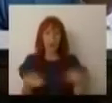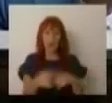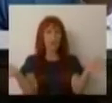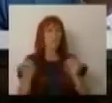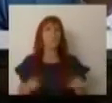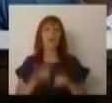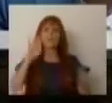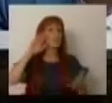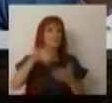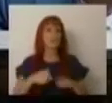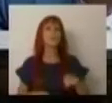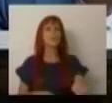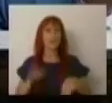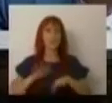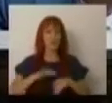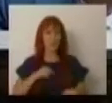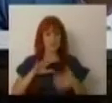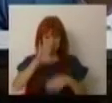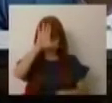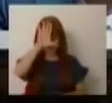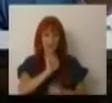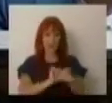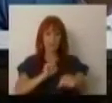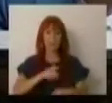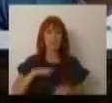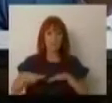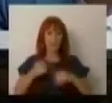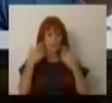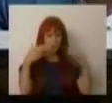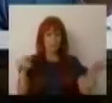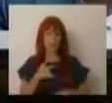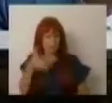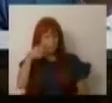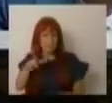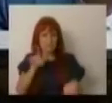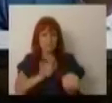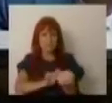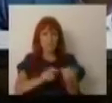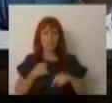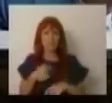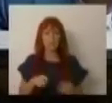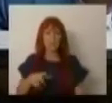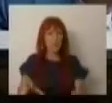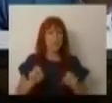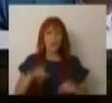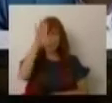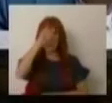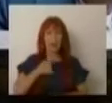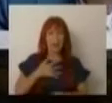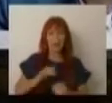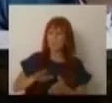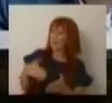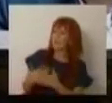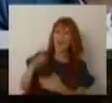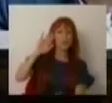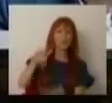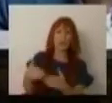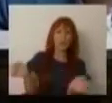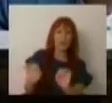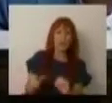tem solução. E por pressões do governo italiano, abertamente xenófobo e racista, nenhum governo se atreve a oferecer uma